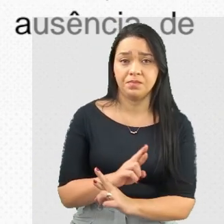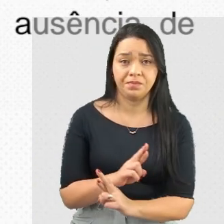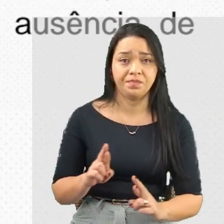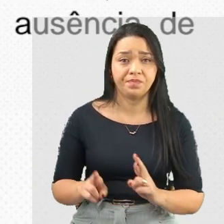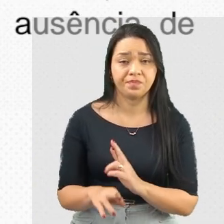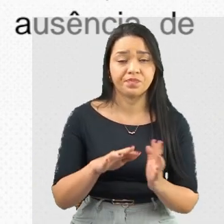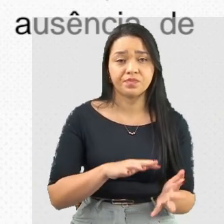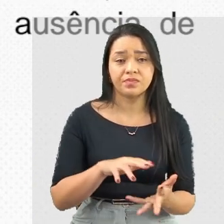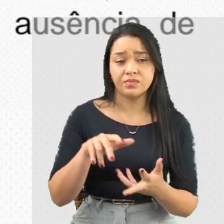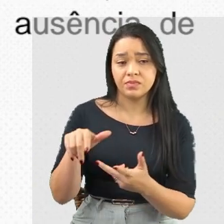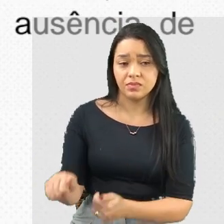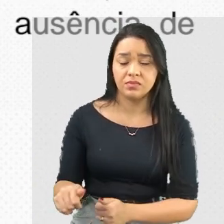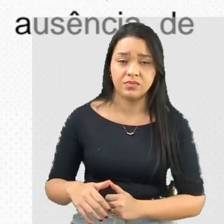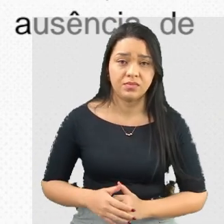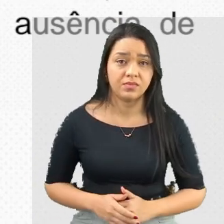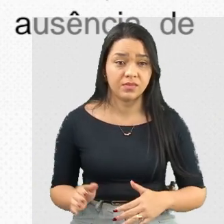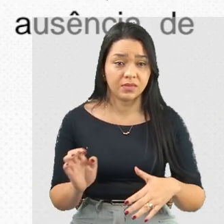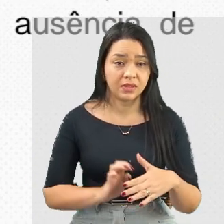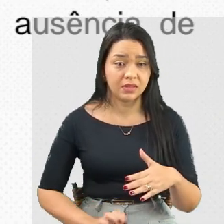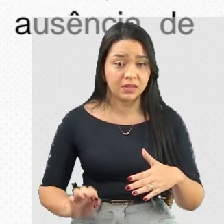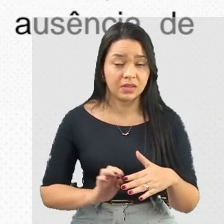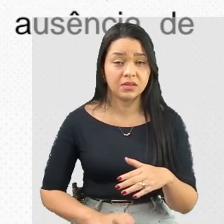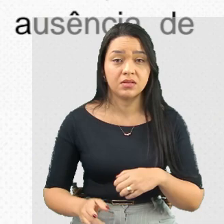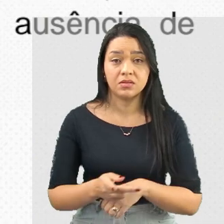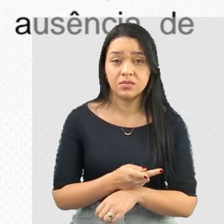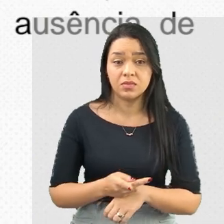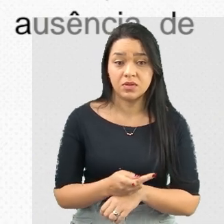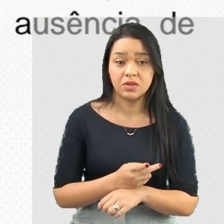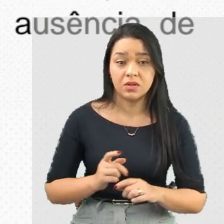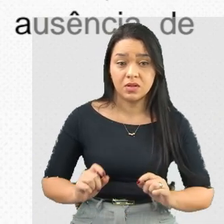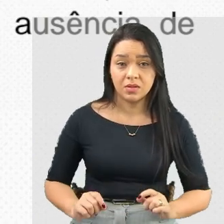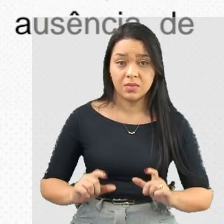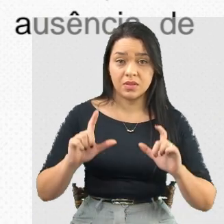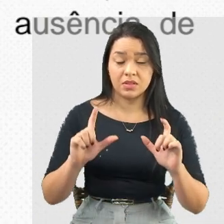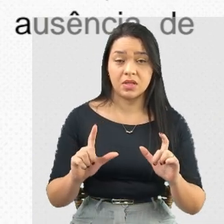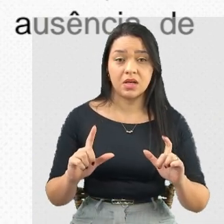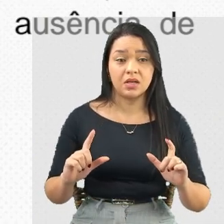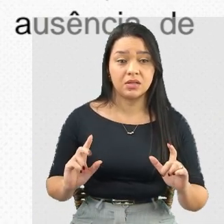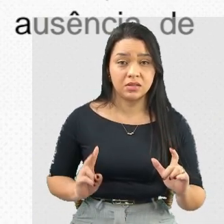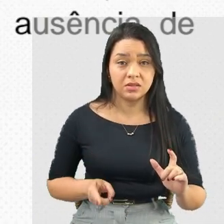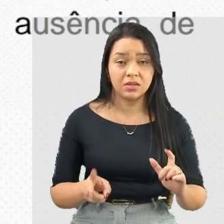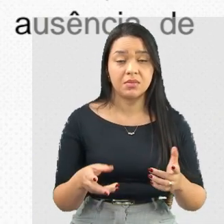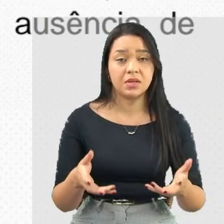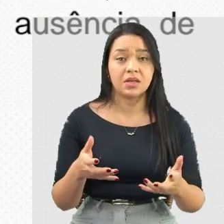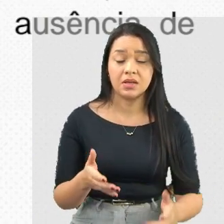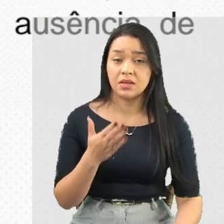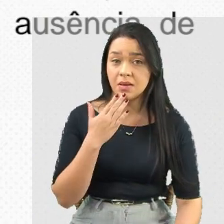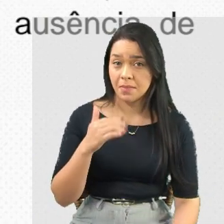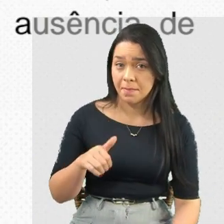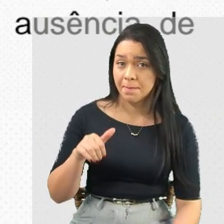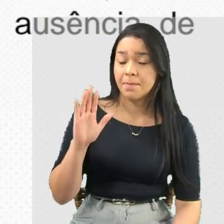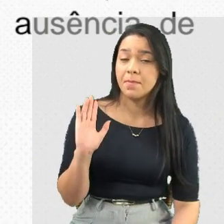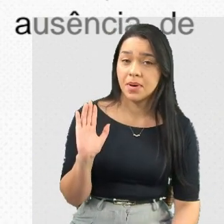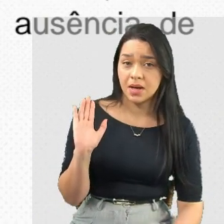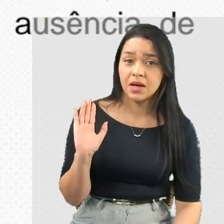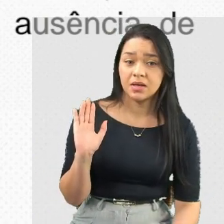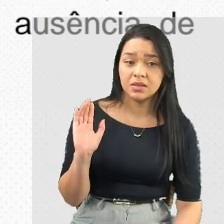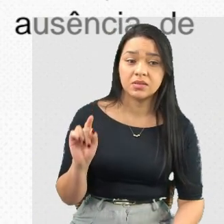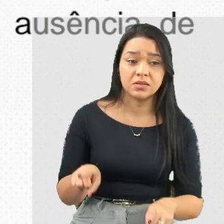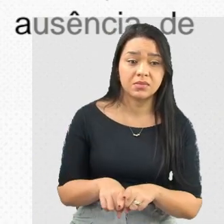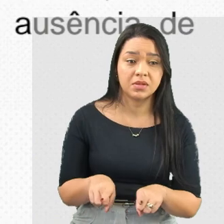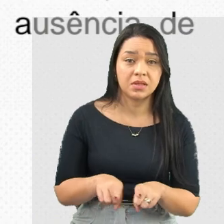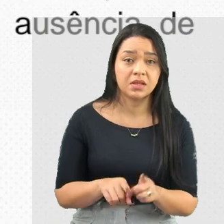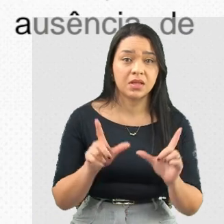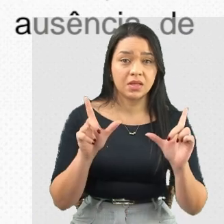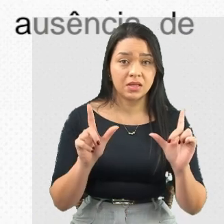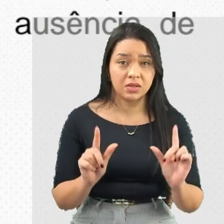globalização. As empresas buscam maximizar os lucros, sempre querer ganhar mais, ganhar mais, ganhar mais, através da redução